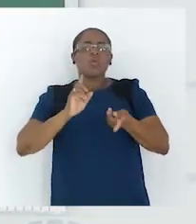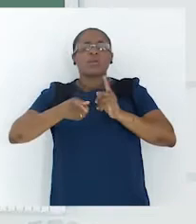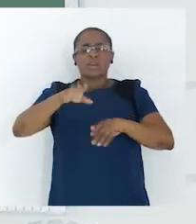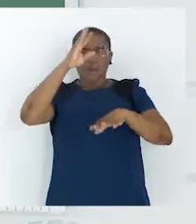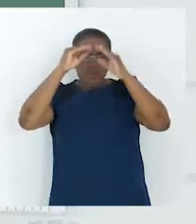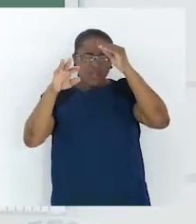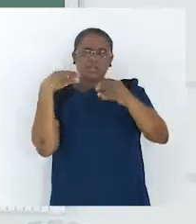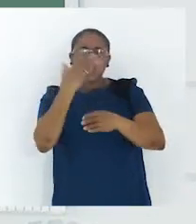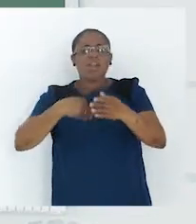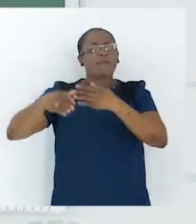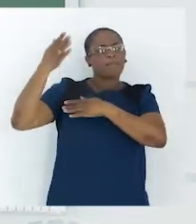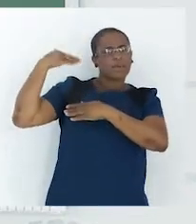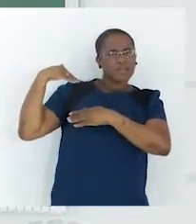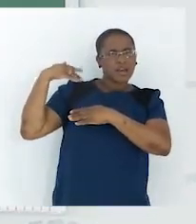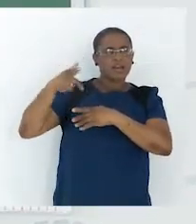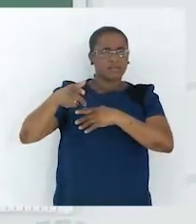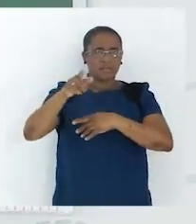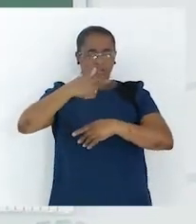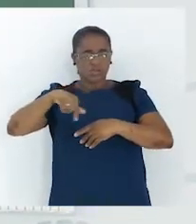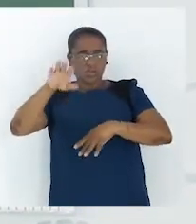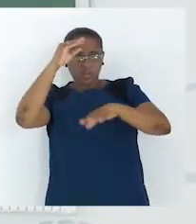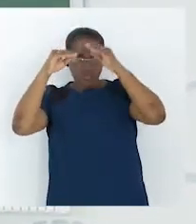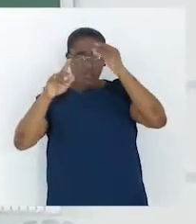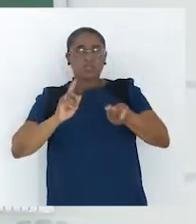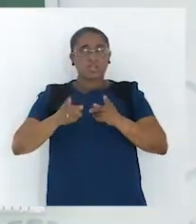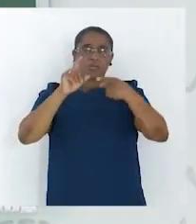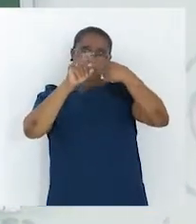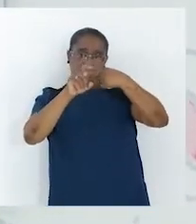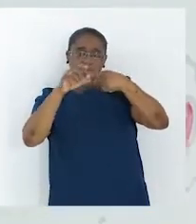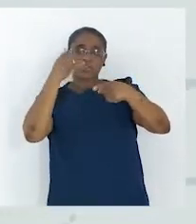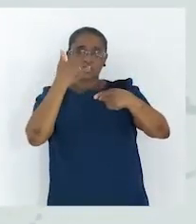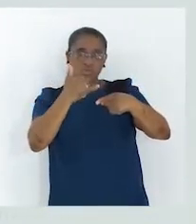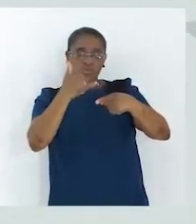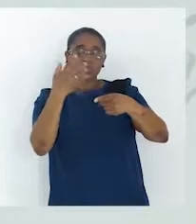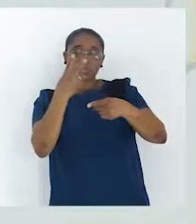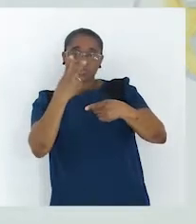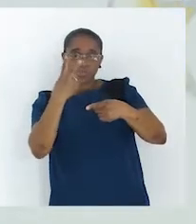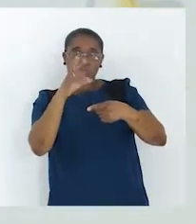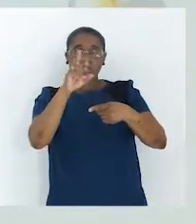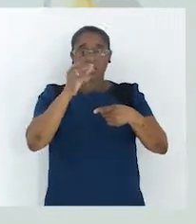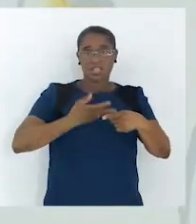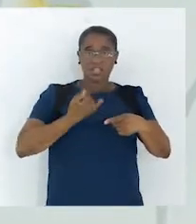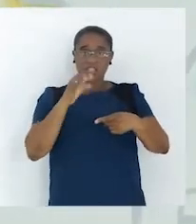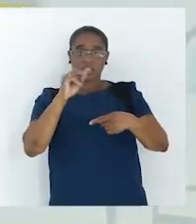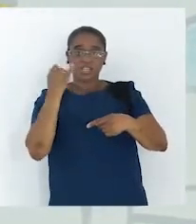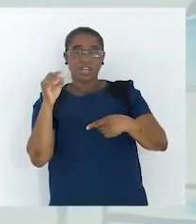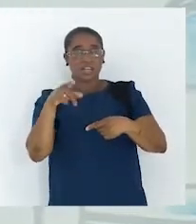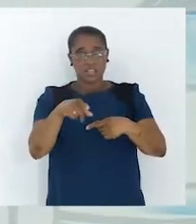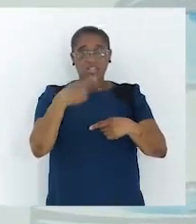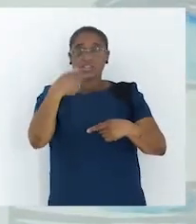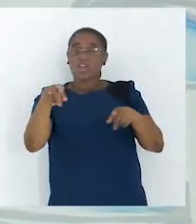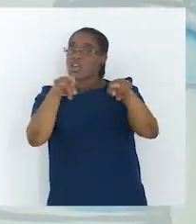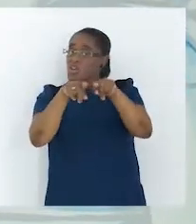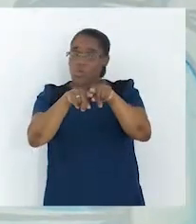na aula passada aprendemos que para dividir dois radicais estes tem que ter o mesmo